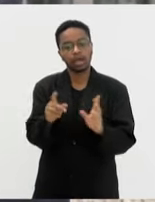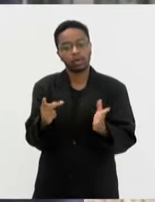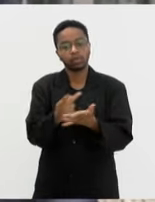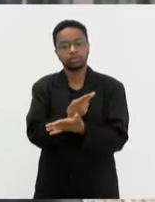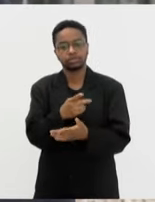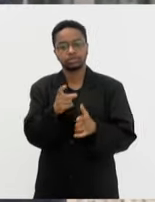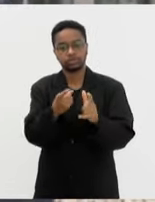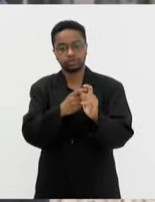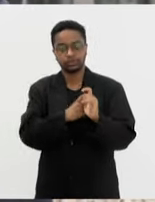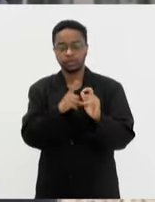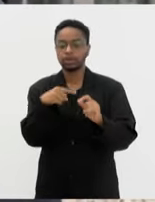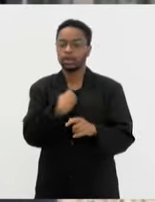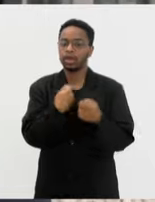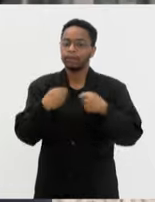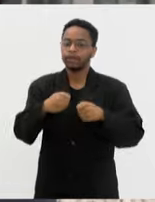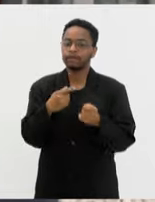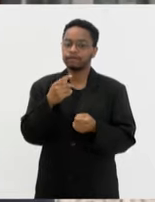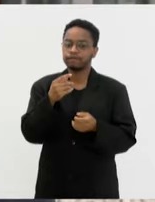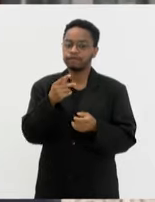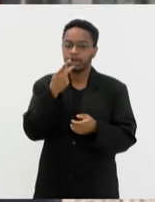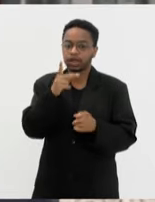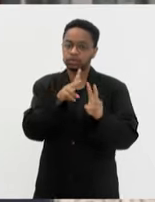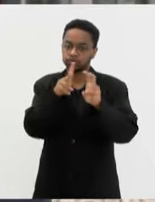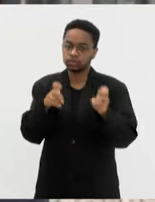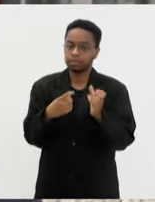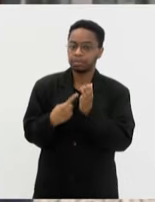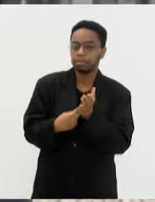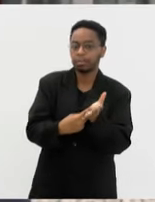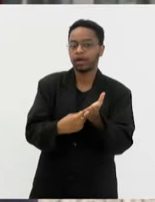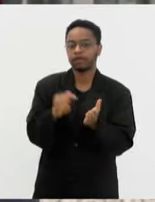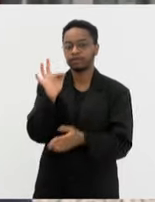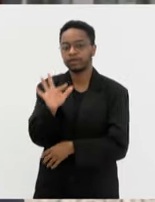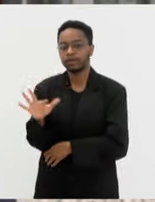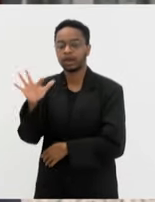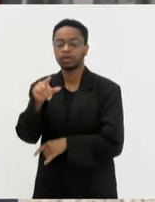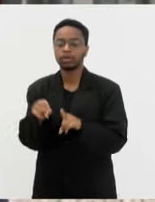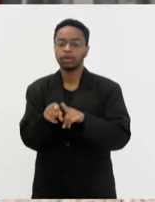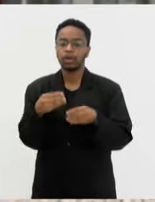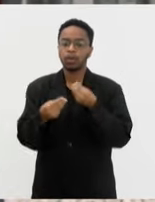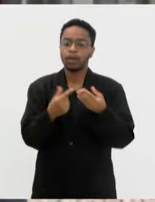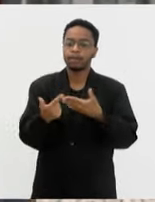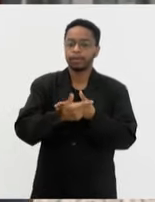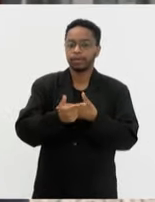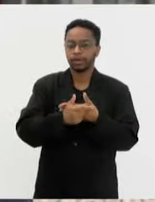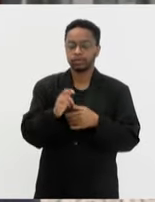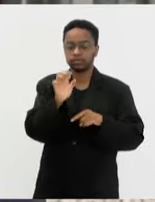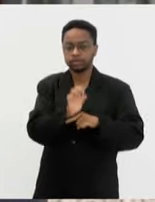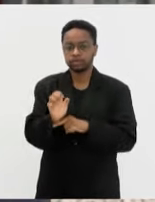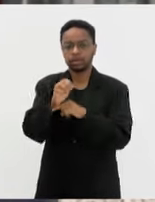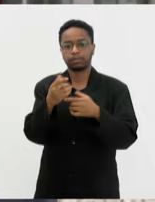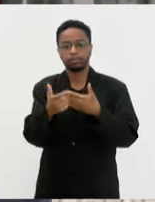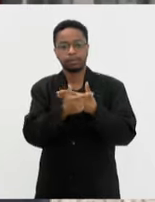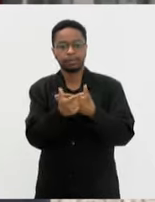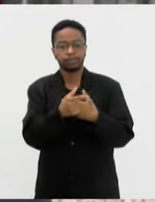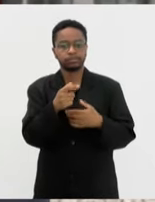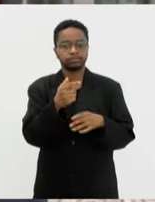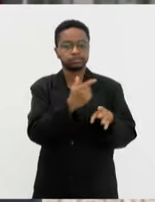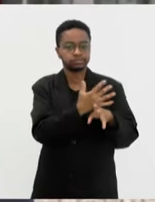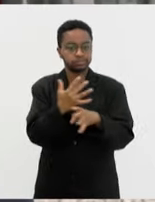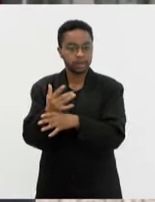dívida. A gente tem que falar de Pacto Federativo, a gente tem que falar do papel do Estado, dos entes federativos, dos municípios, mas,